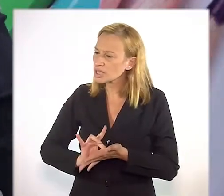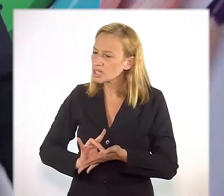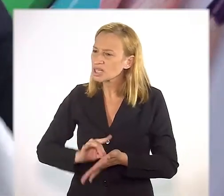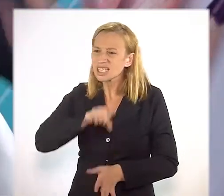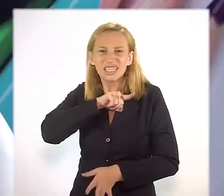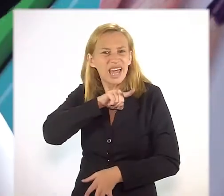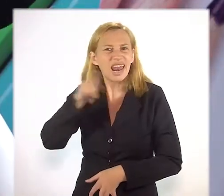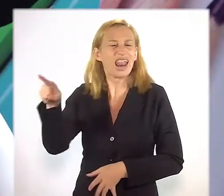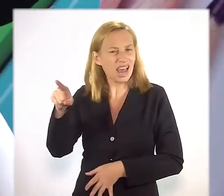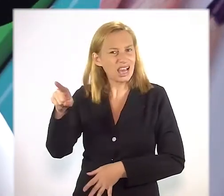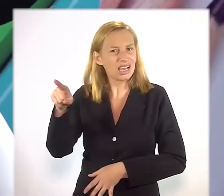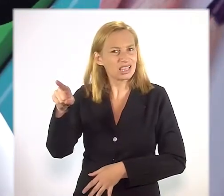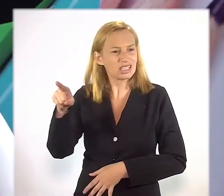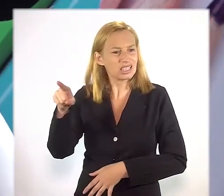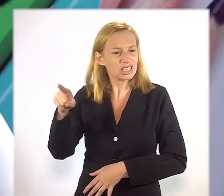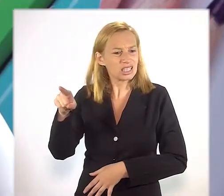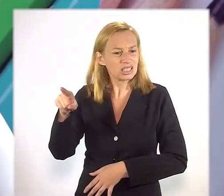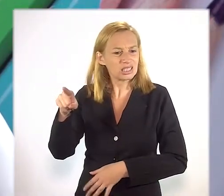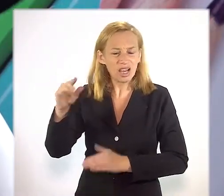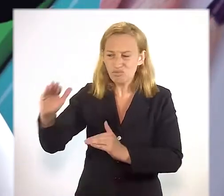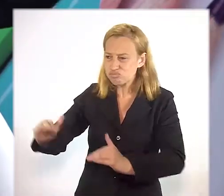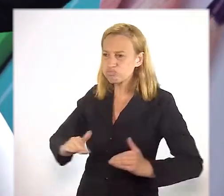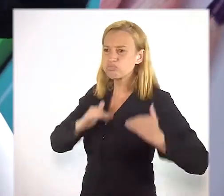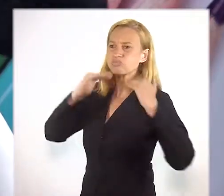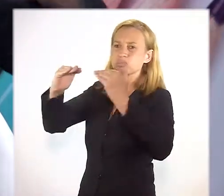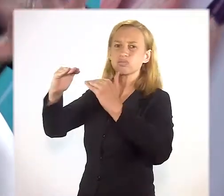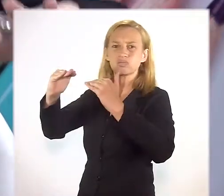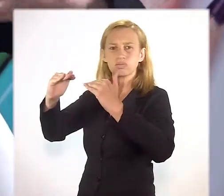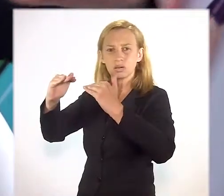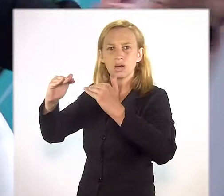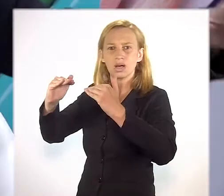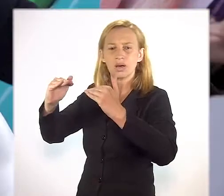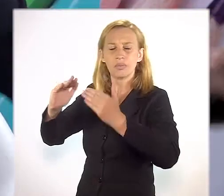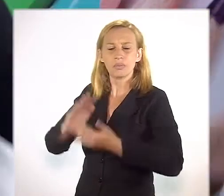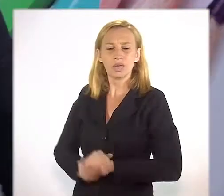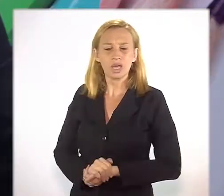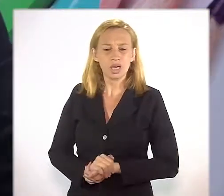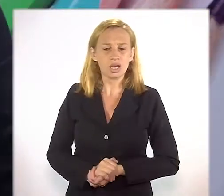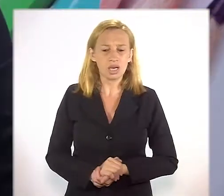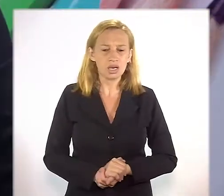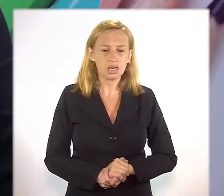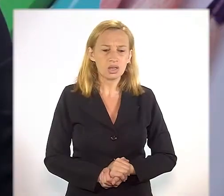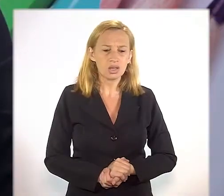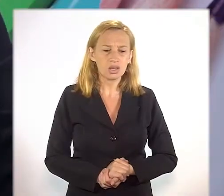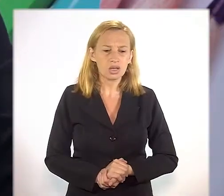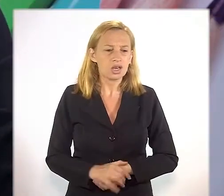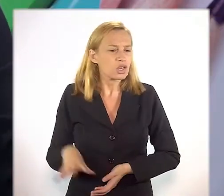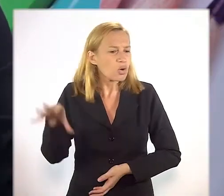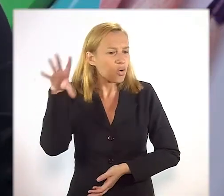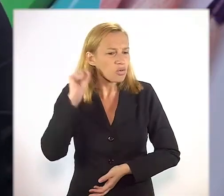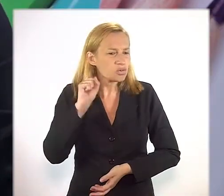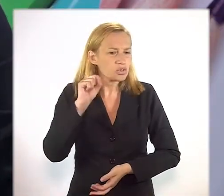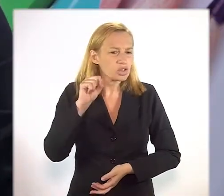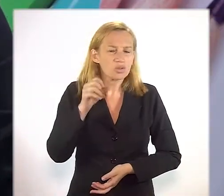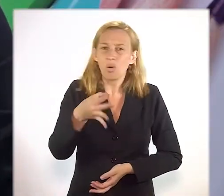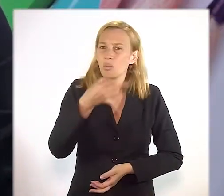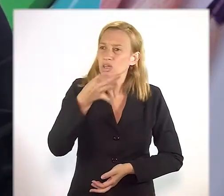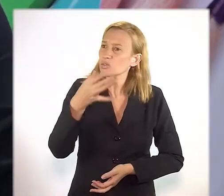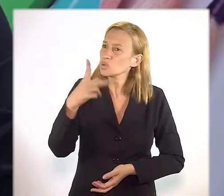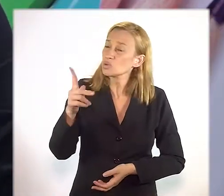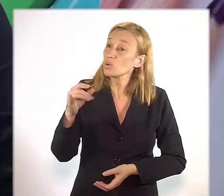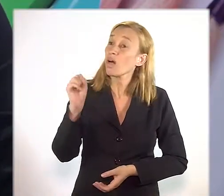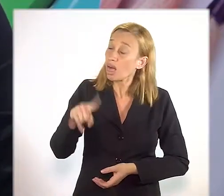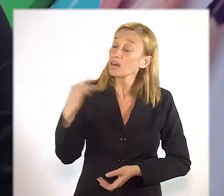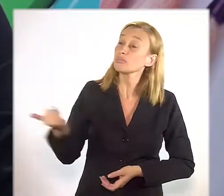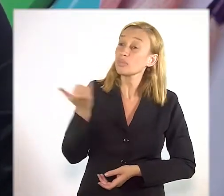realmente algo que está lá, né? Está acima, paira. E ouvir esse seu depoimento